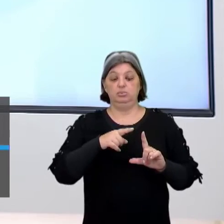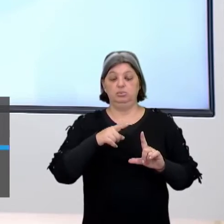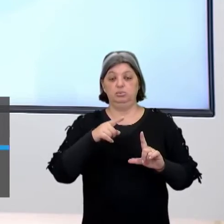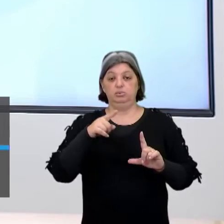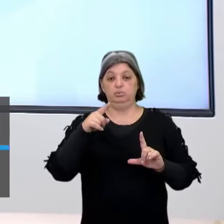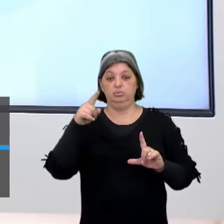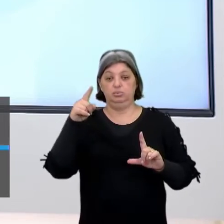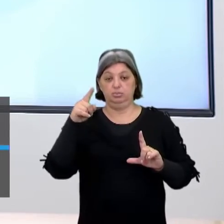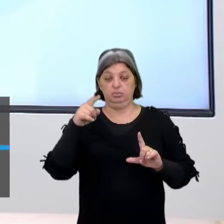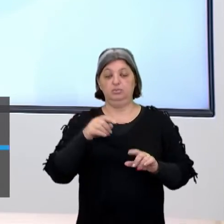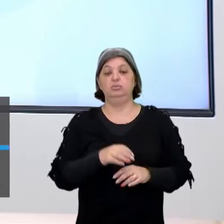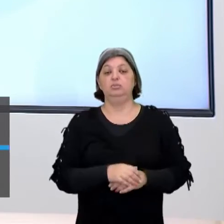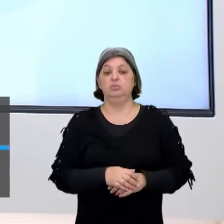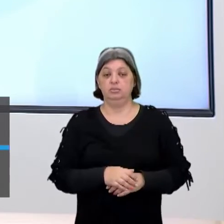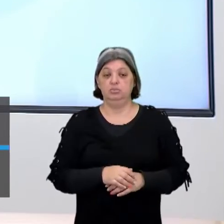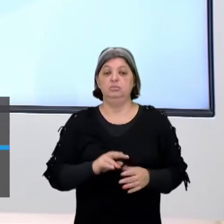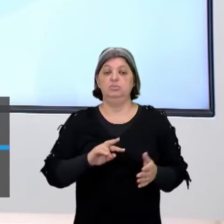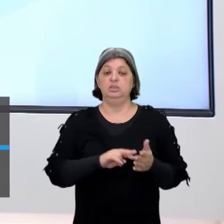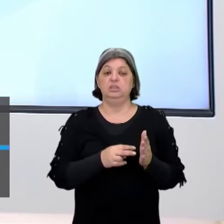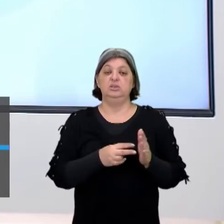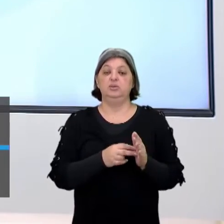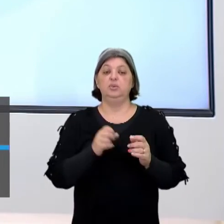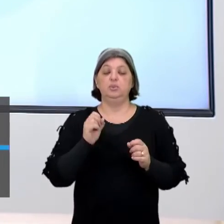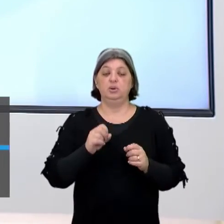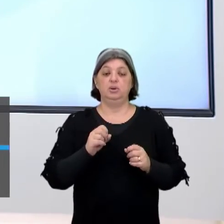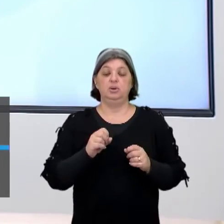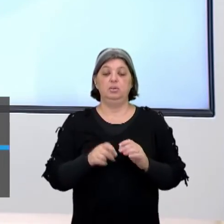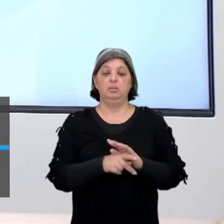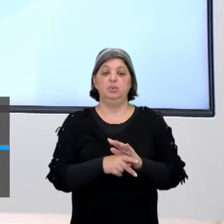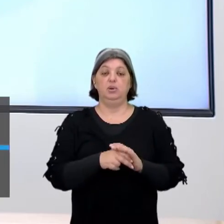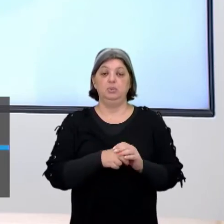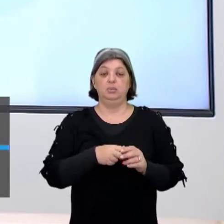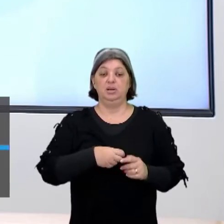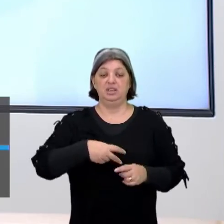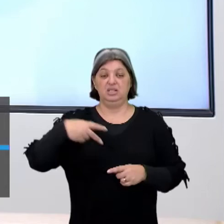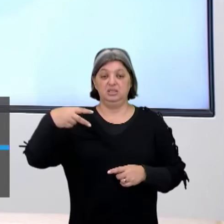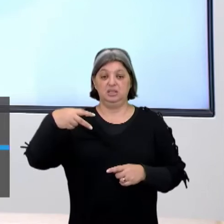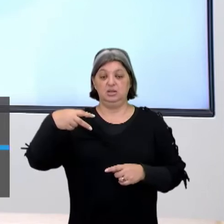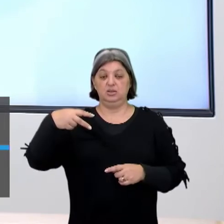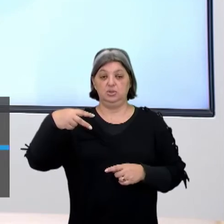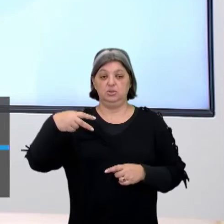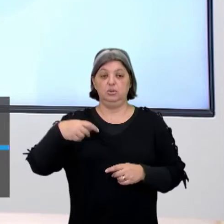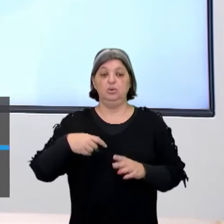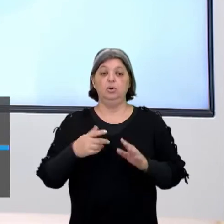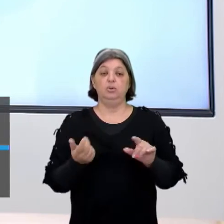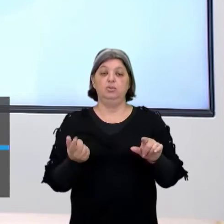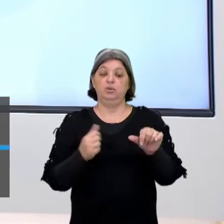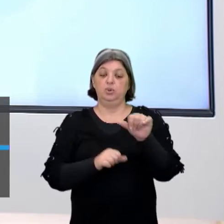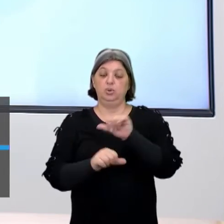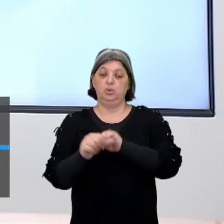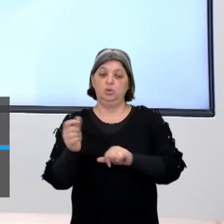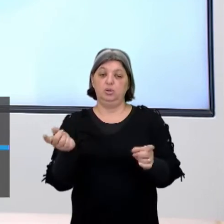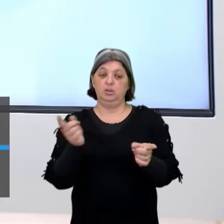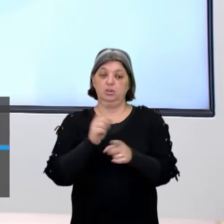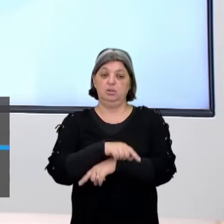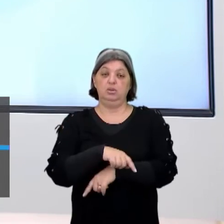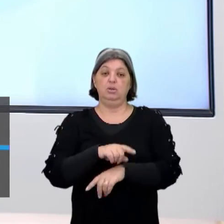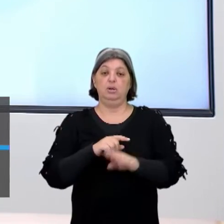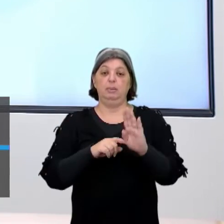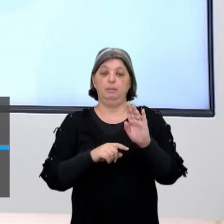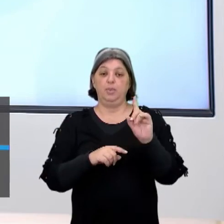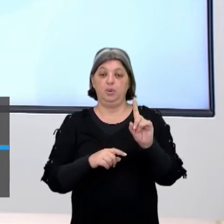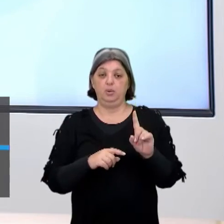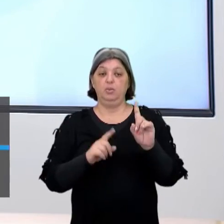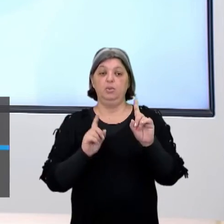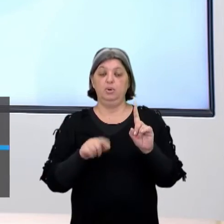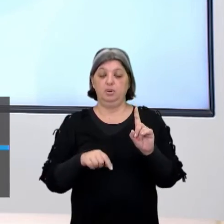aumenta aí, esse crescente está associado aí ao aumento, tá ok? Quando ele for negativo, né, o B1, né, a gente sabe que a inclinação da